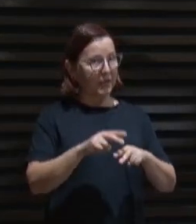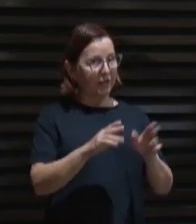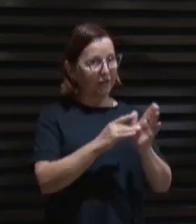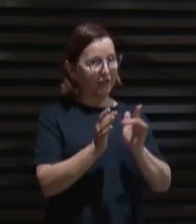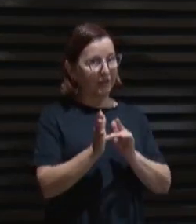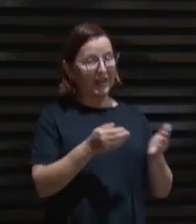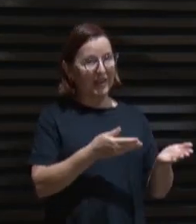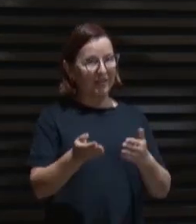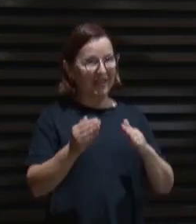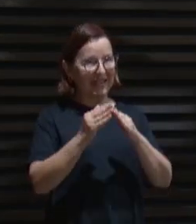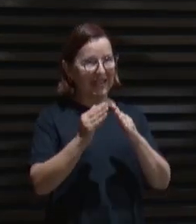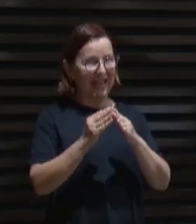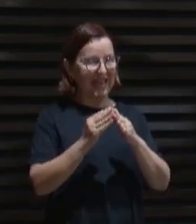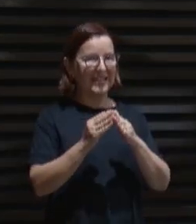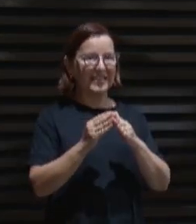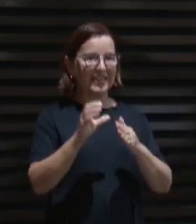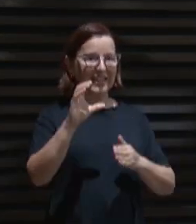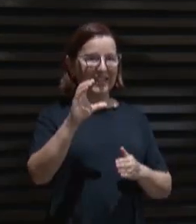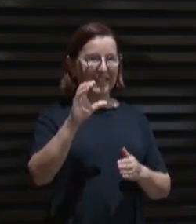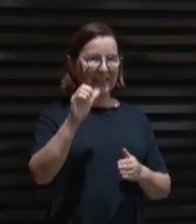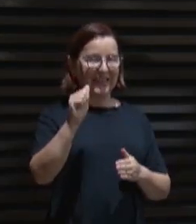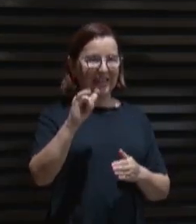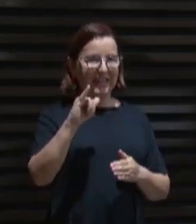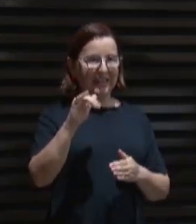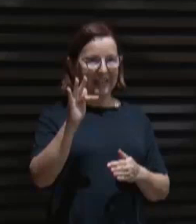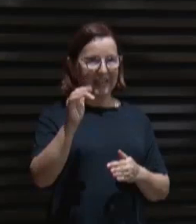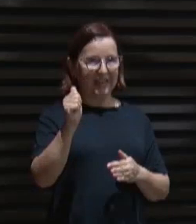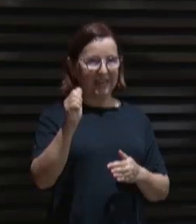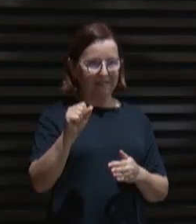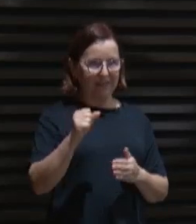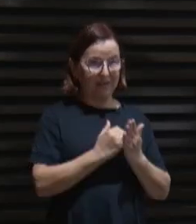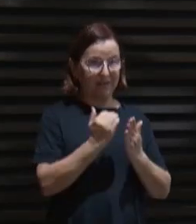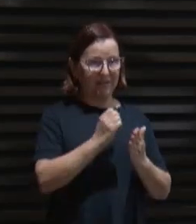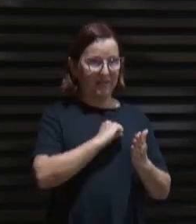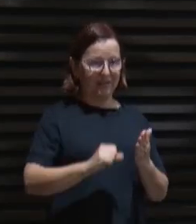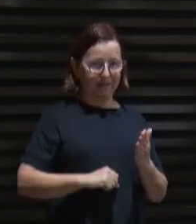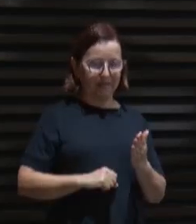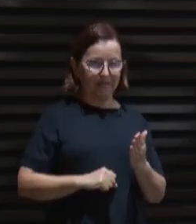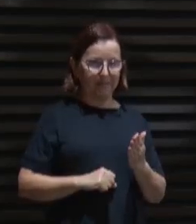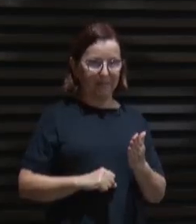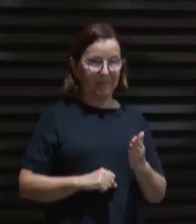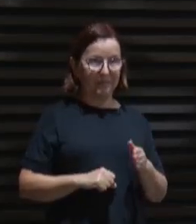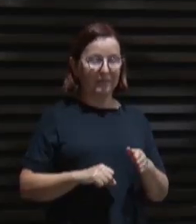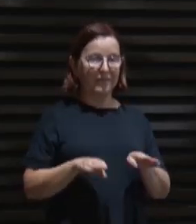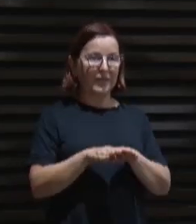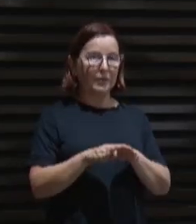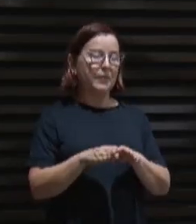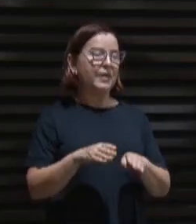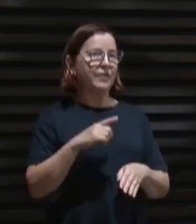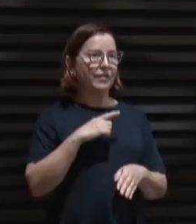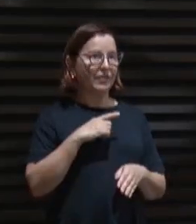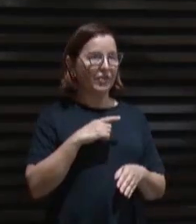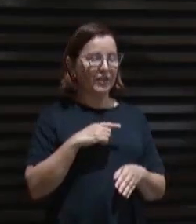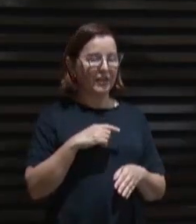de Caifás, o sumo sacerdote, onde se haviam reunido os escribas e os anciãos.